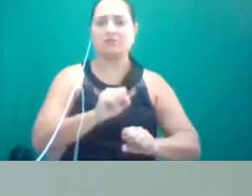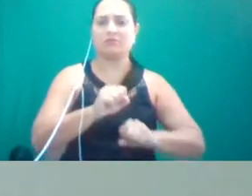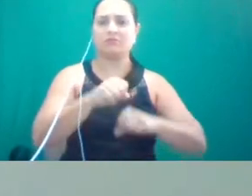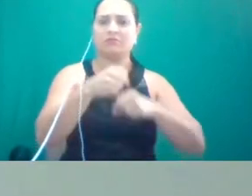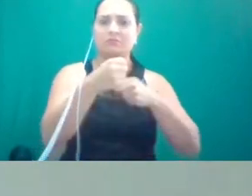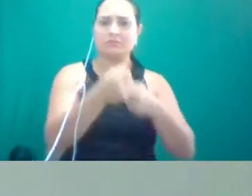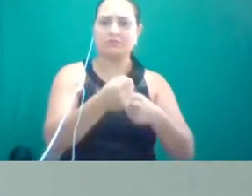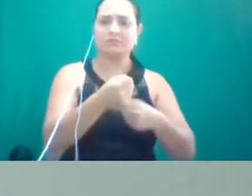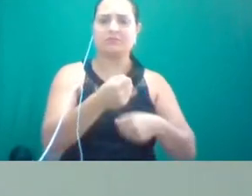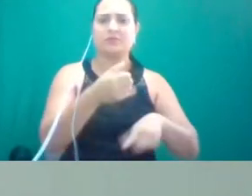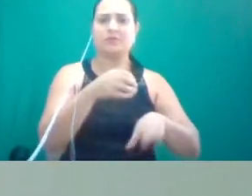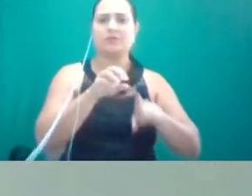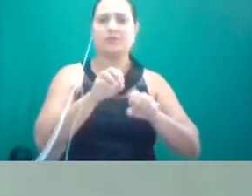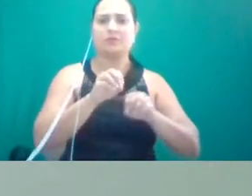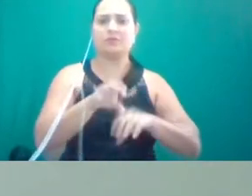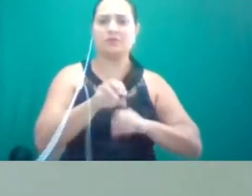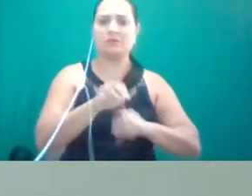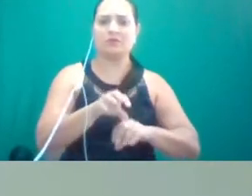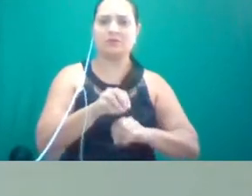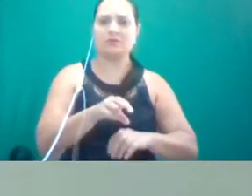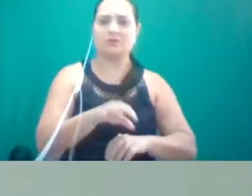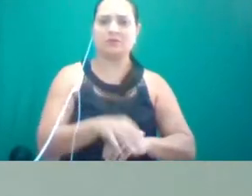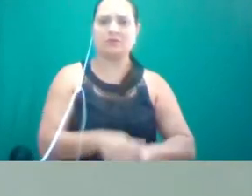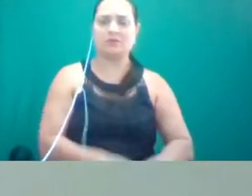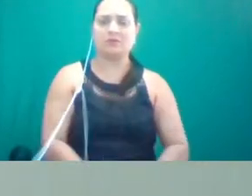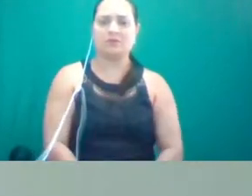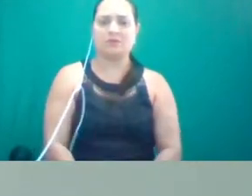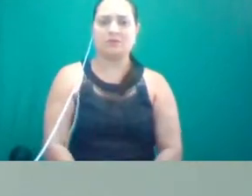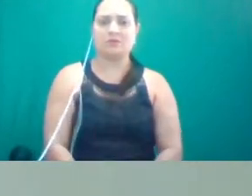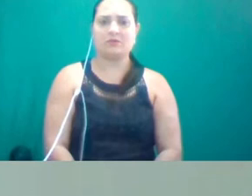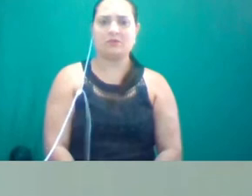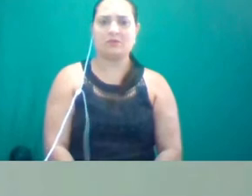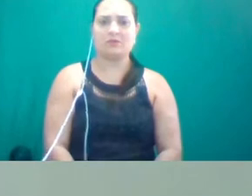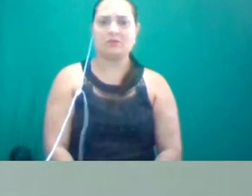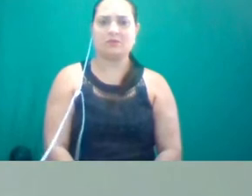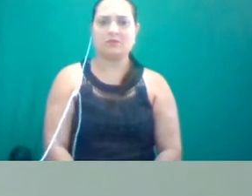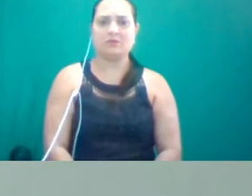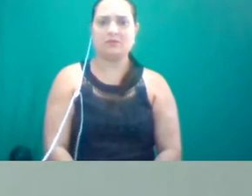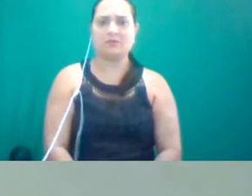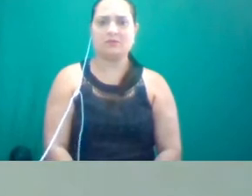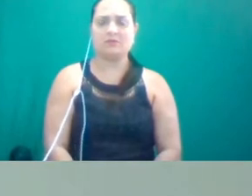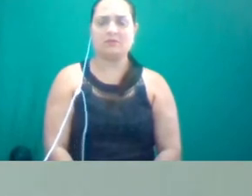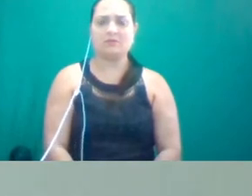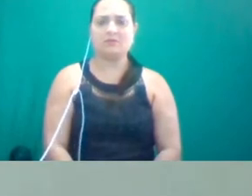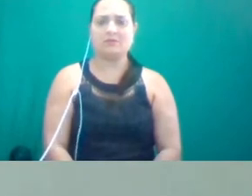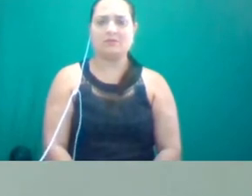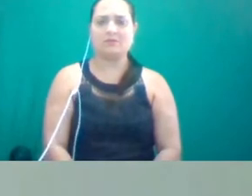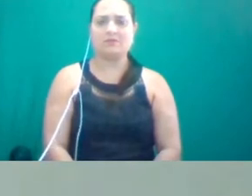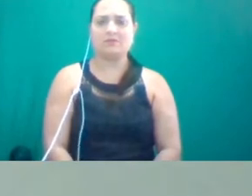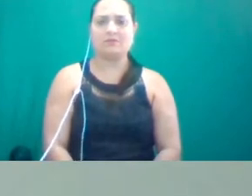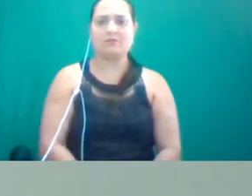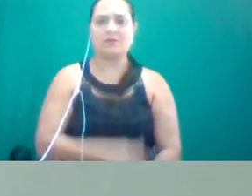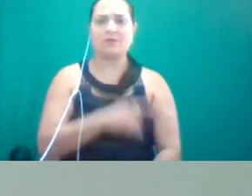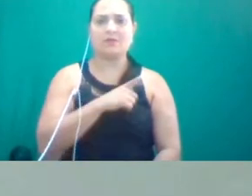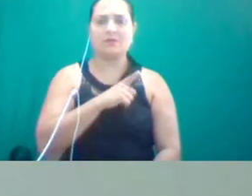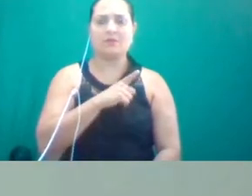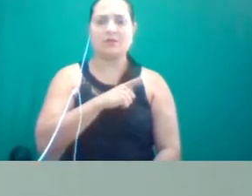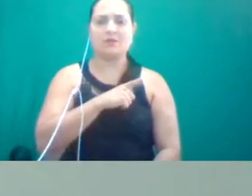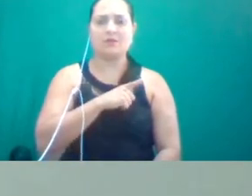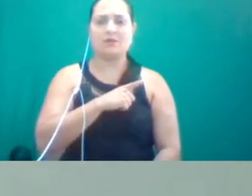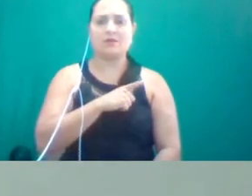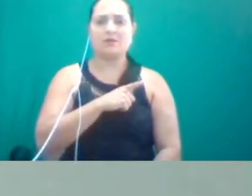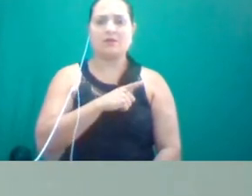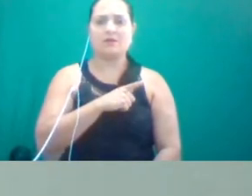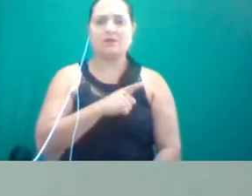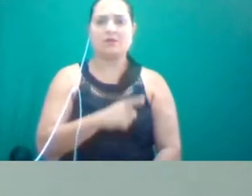em favor da formação de cidadãos críticos e reflexivos, da emancipação humana e da